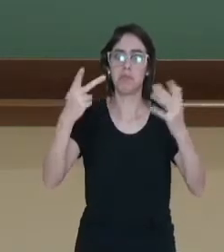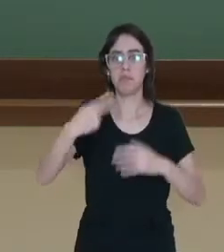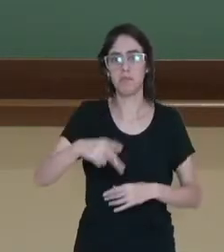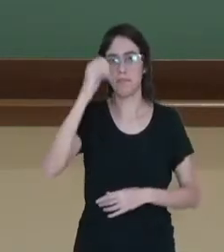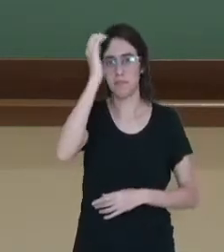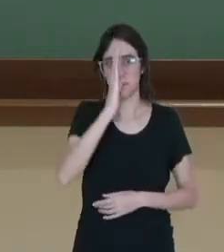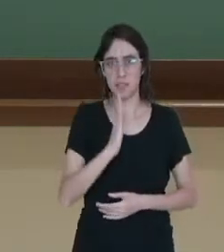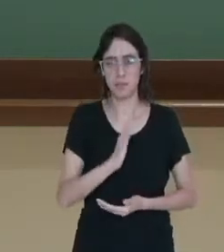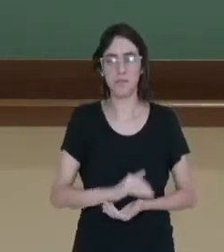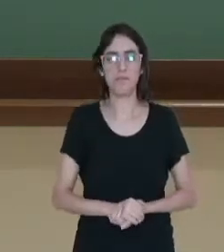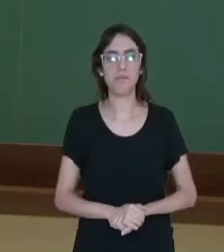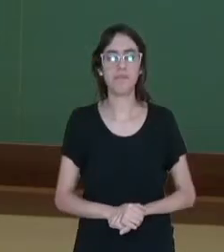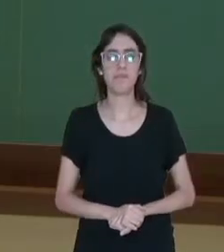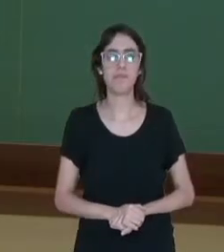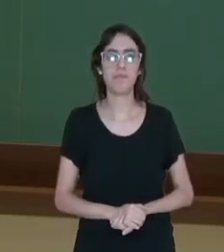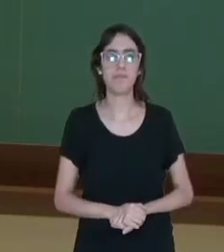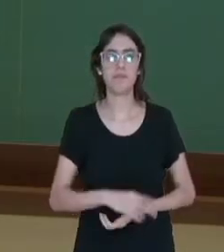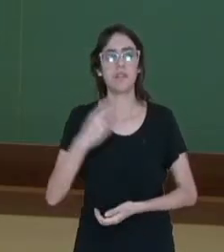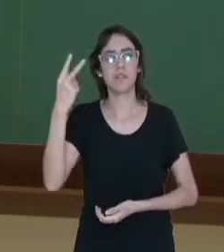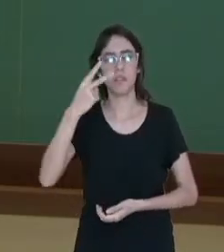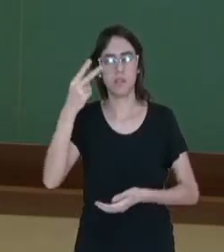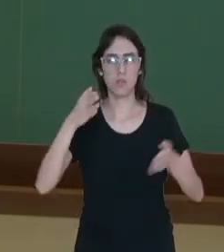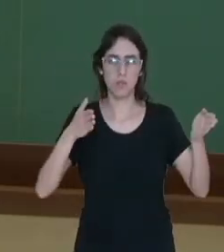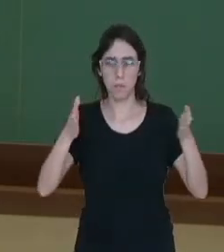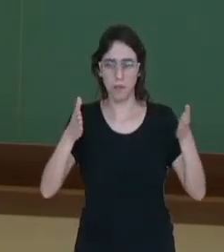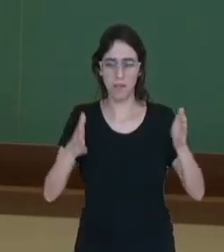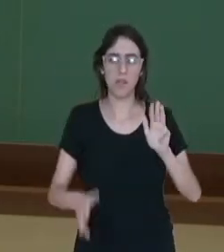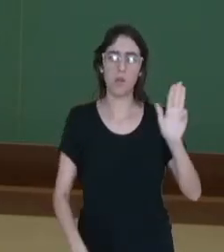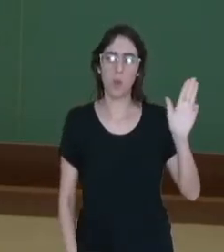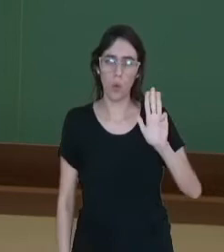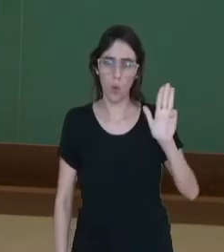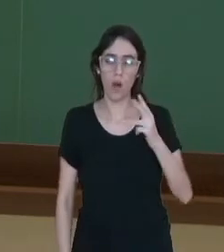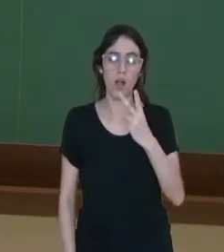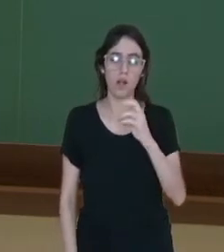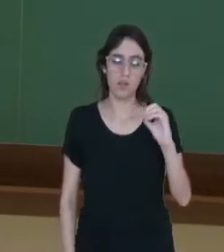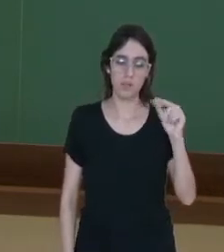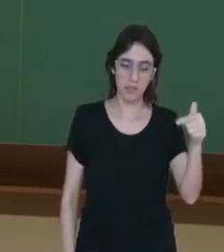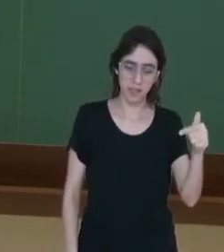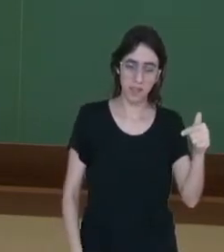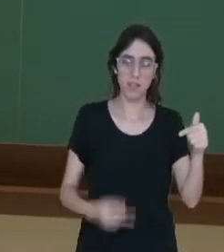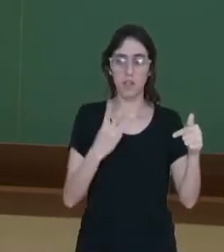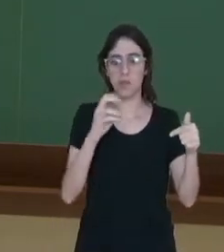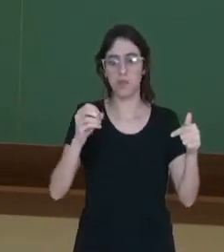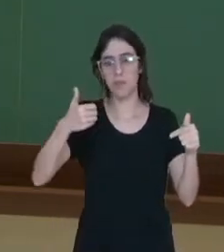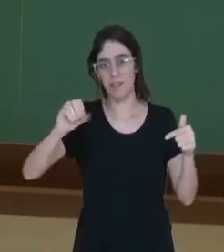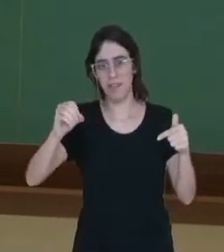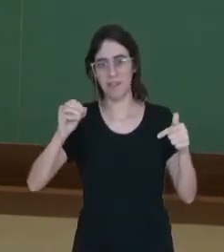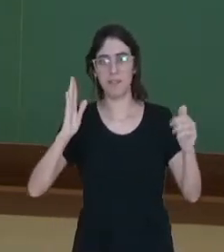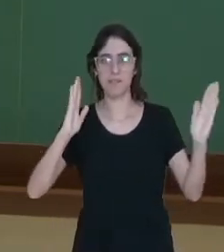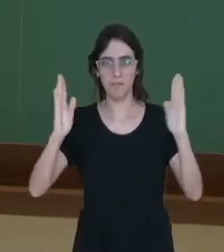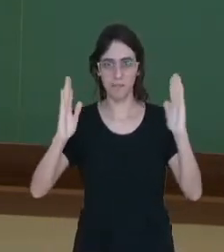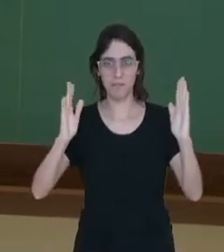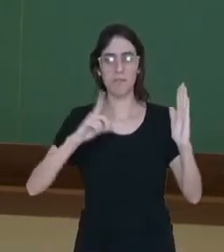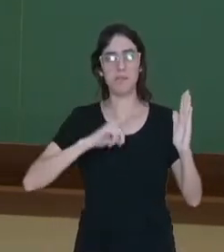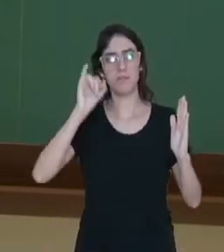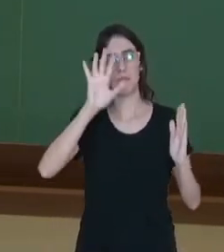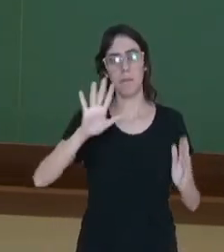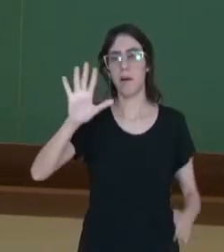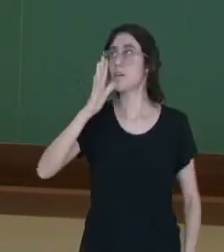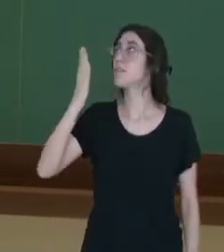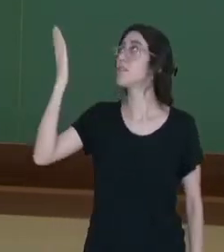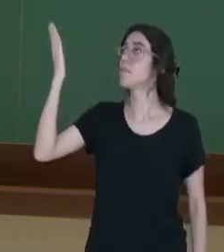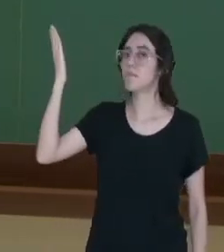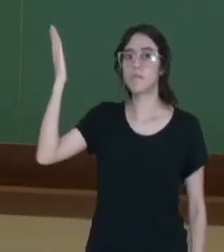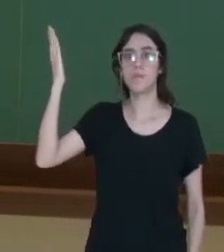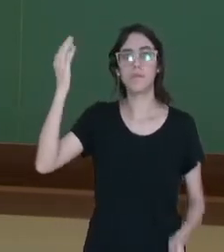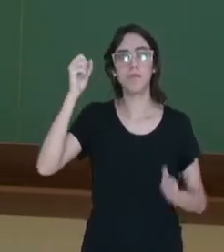Brasil. Conversando sobre o segundo mandato de Lula entre 2007 e 2010, aliás, aqui o símbolo, a logomarca do